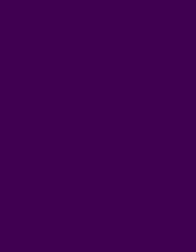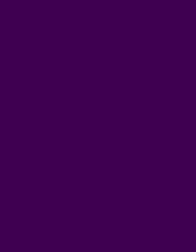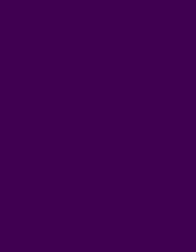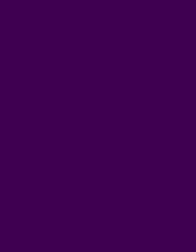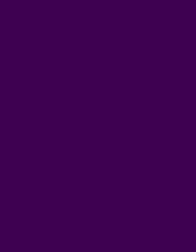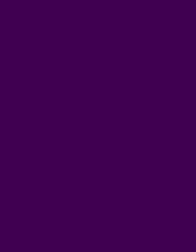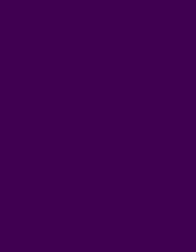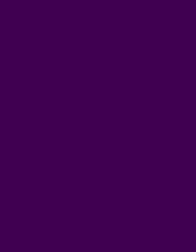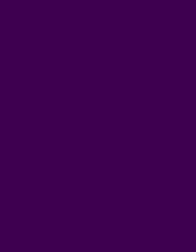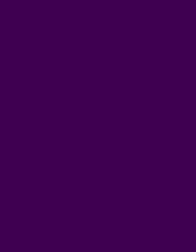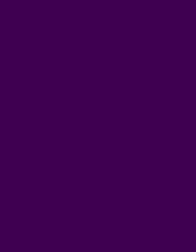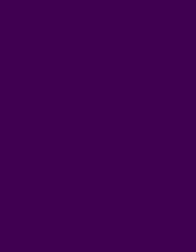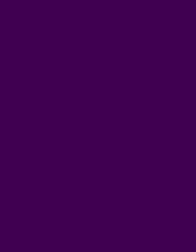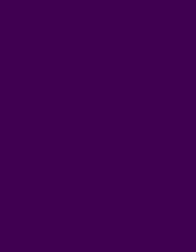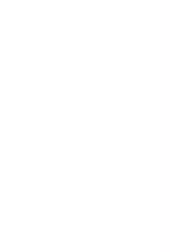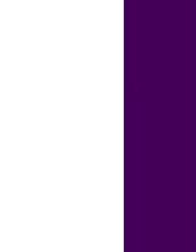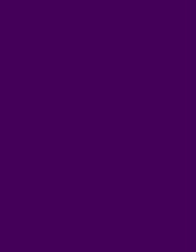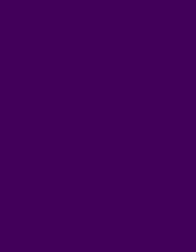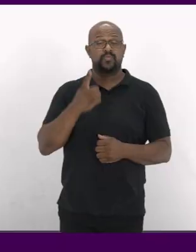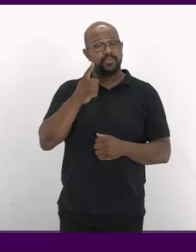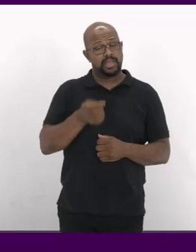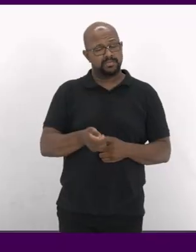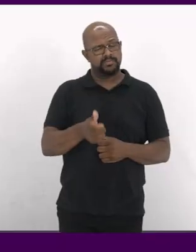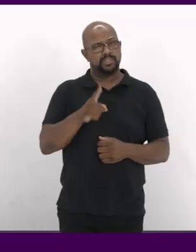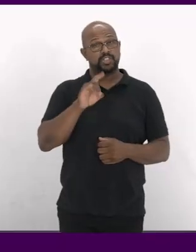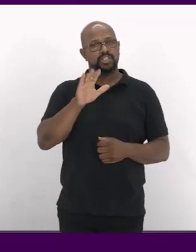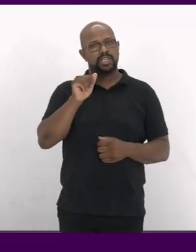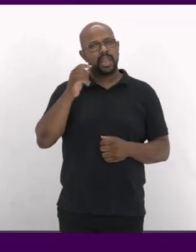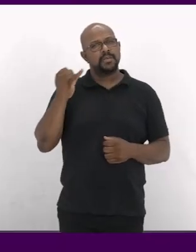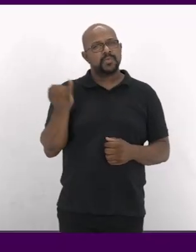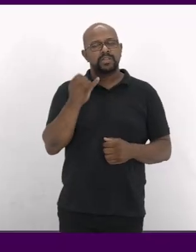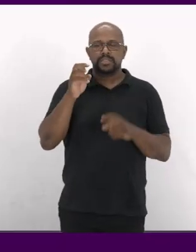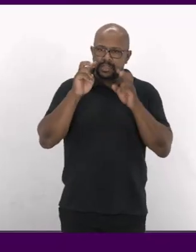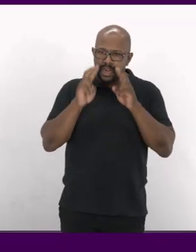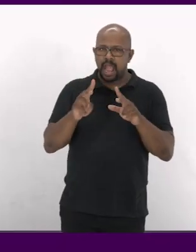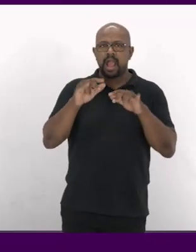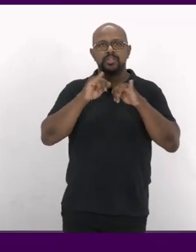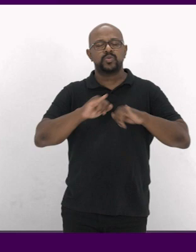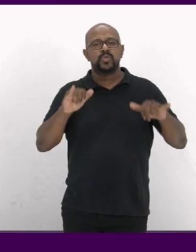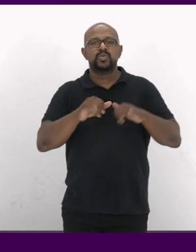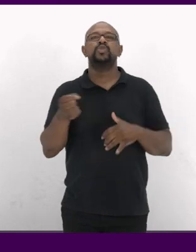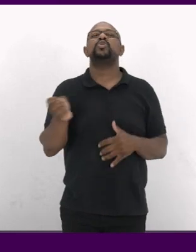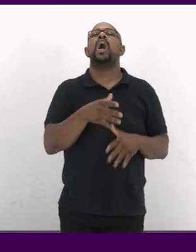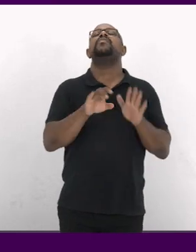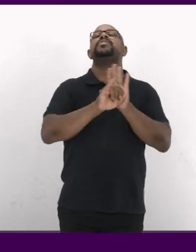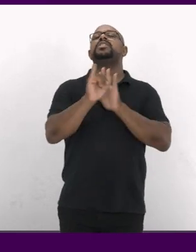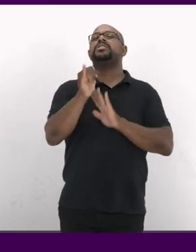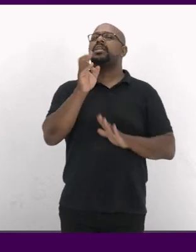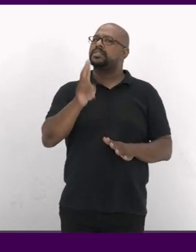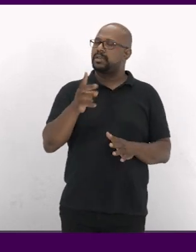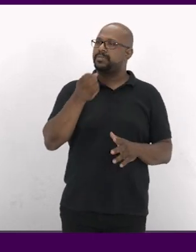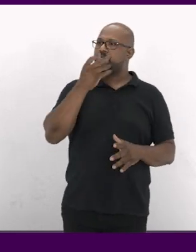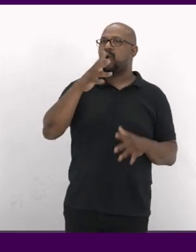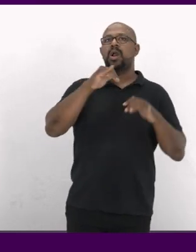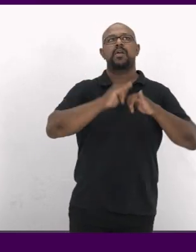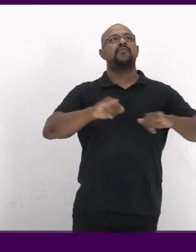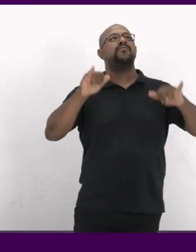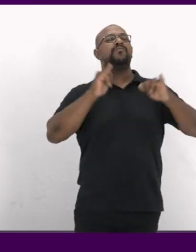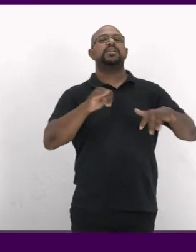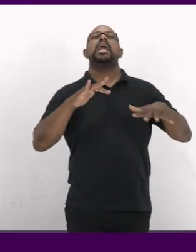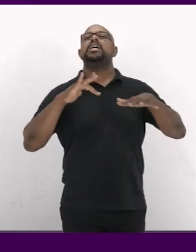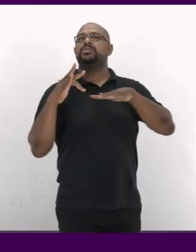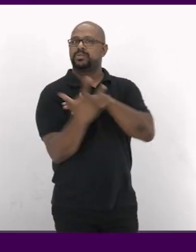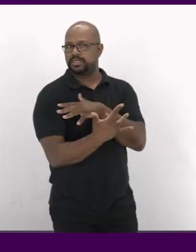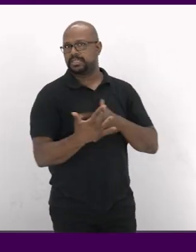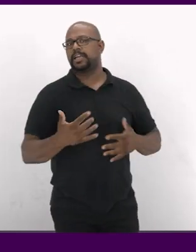Texto: Dicas. Uma dica importante é estar atento ao anúncio de novos editais, que são sempre bastante